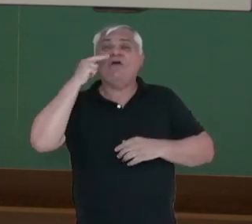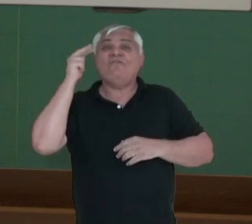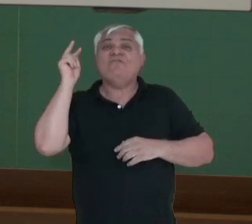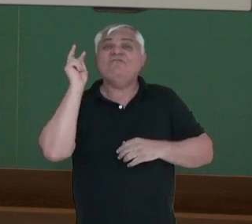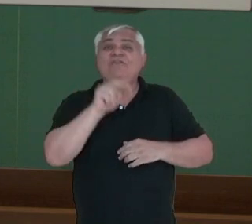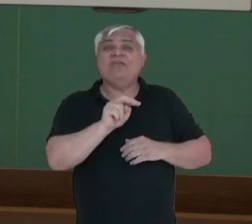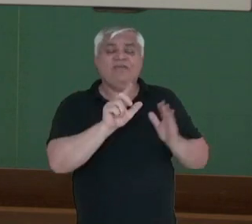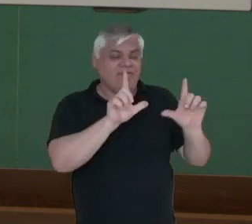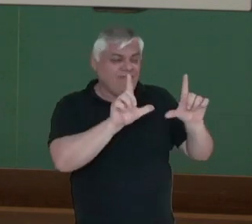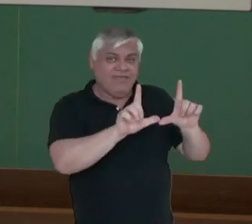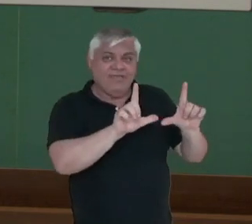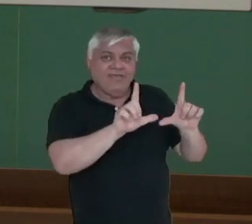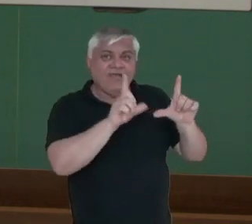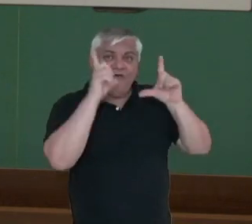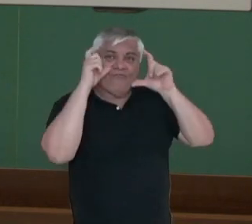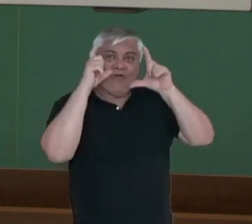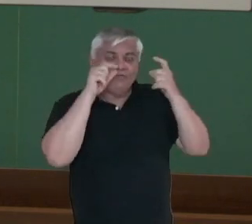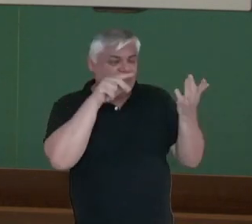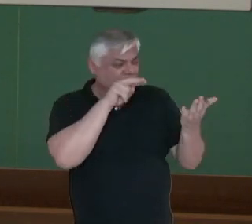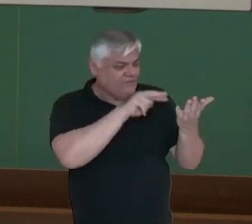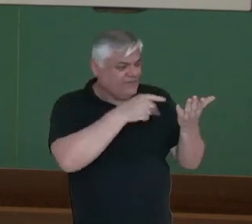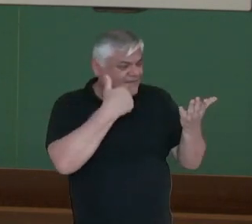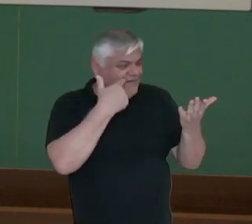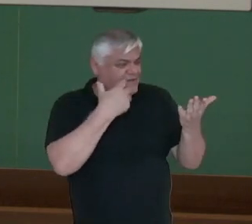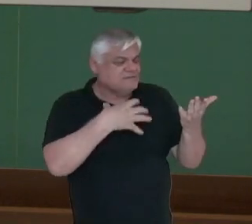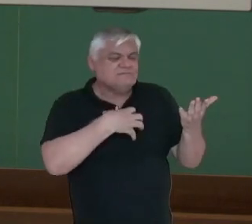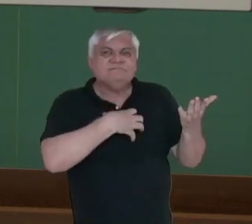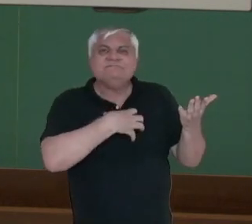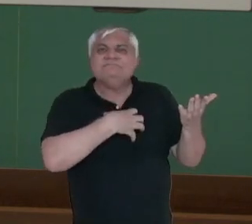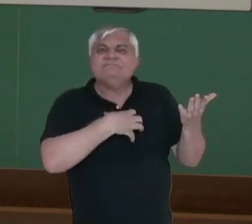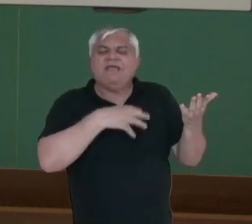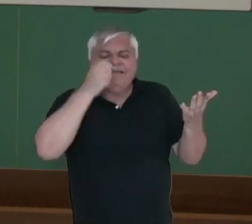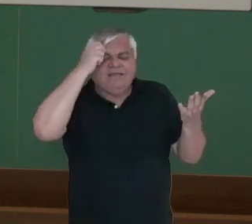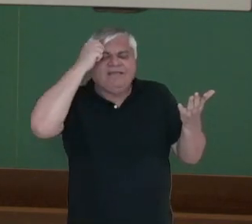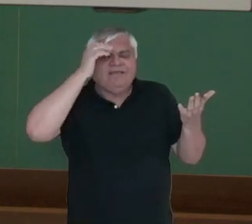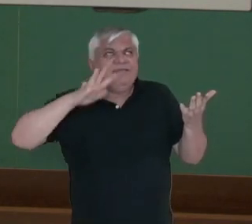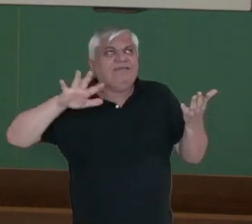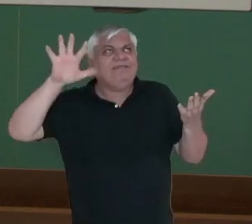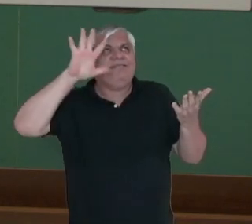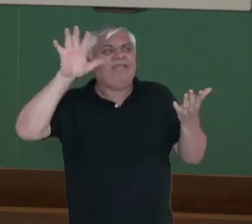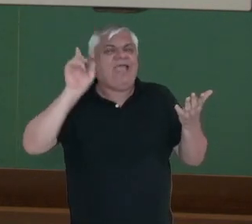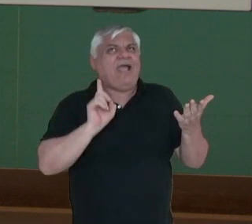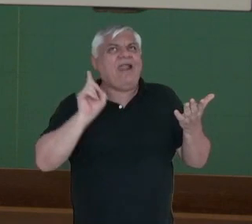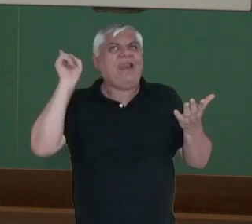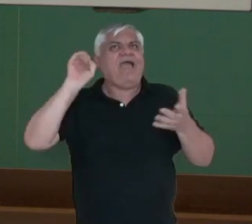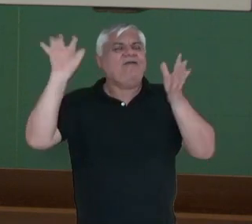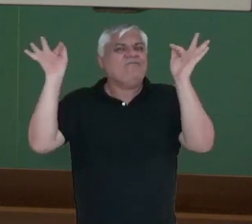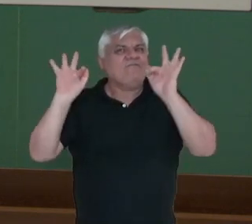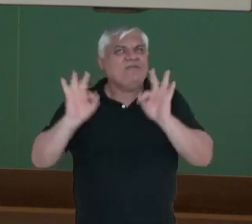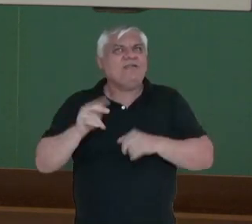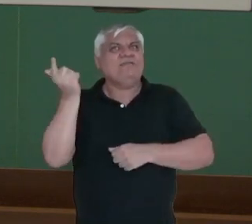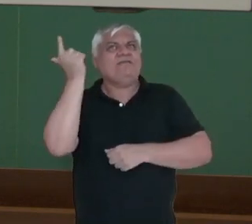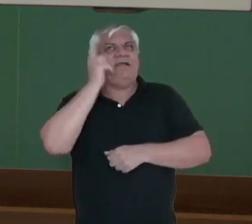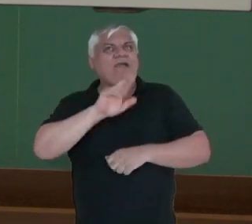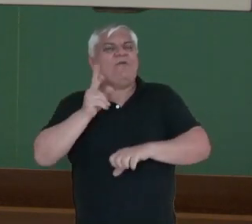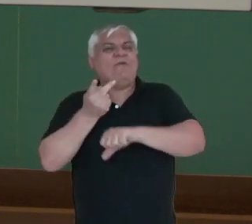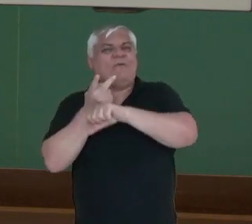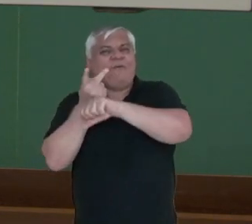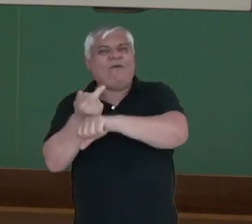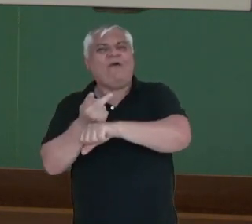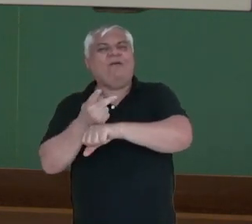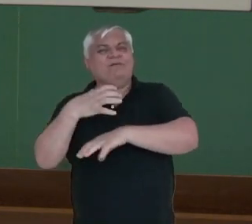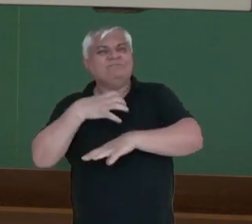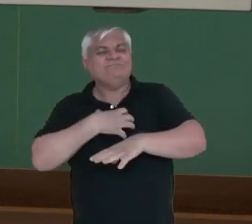mas eu consigo ter uma noção, formular uma ideia, associar uma ideia sobre o que aconteceu nesse